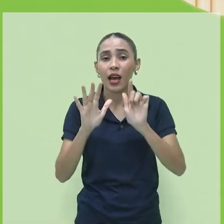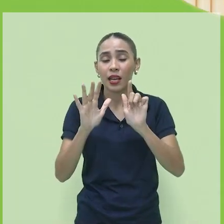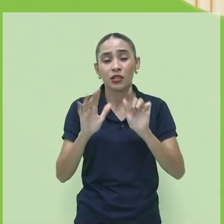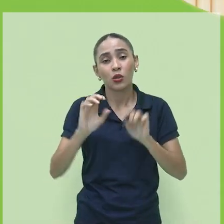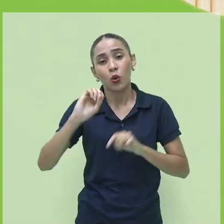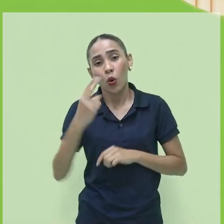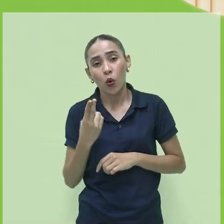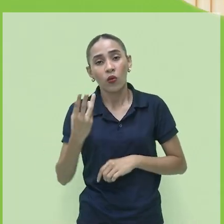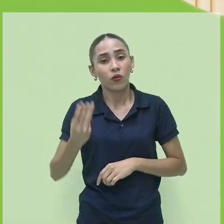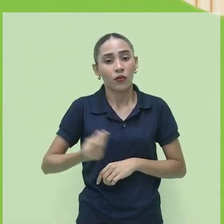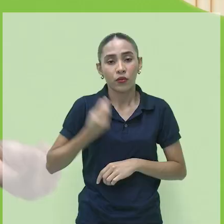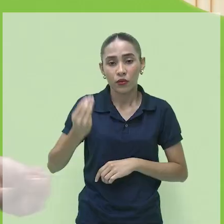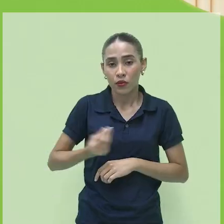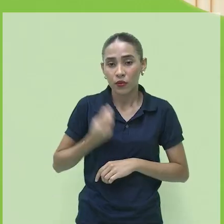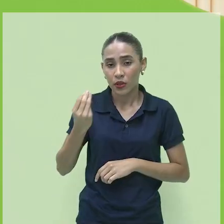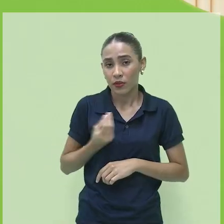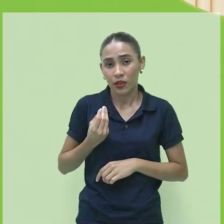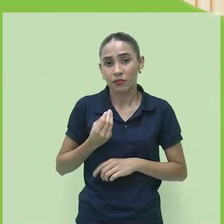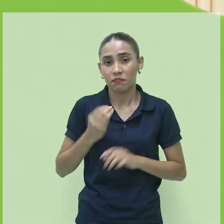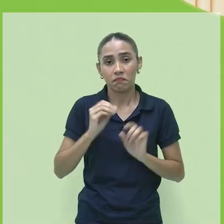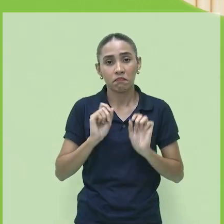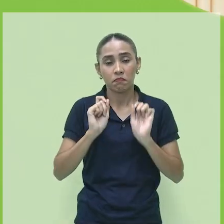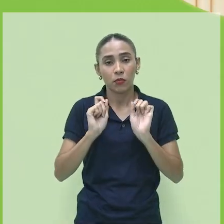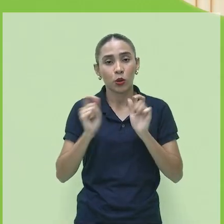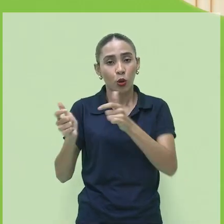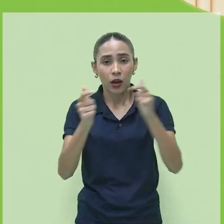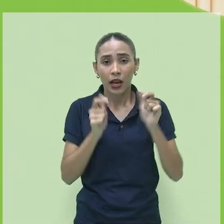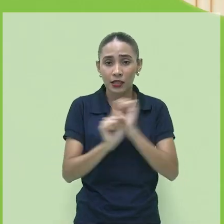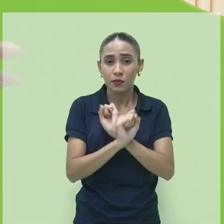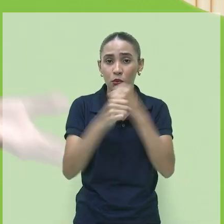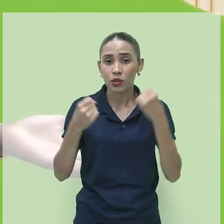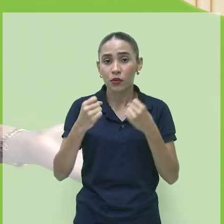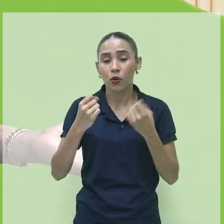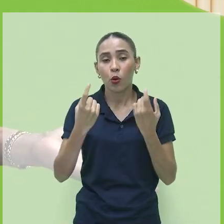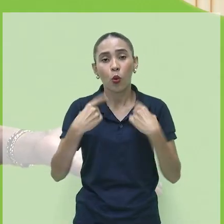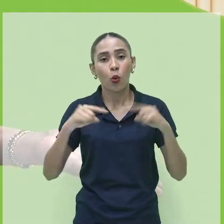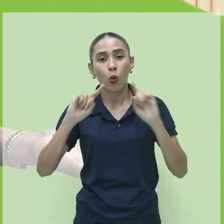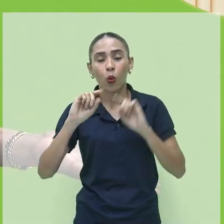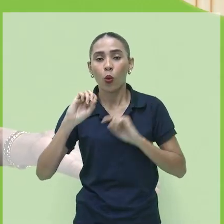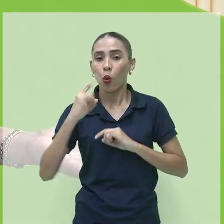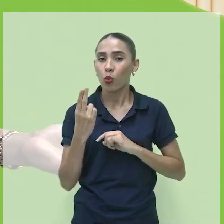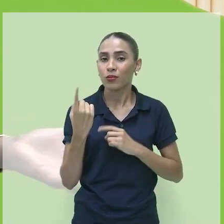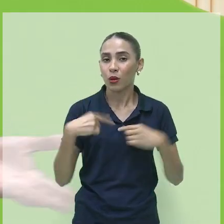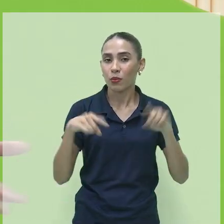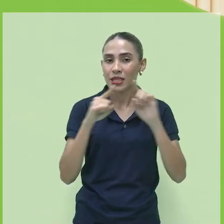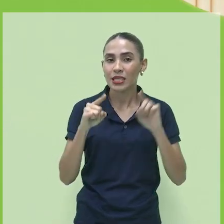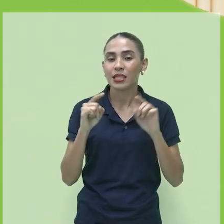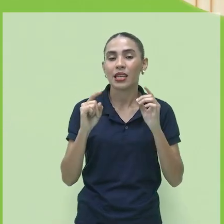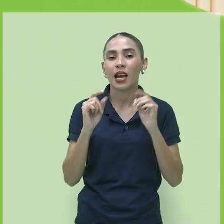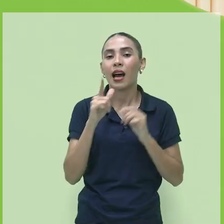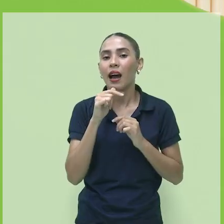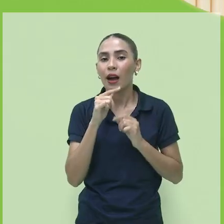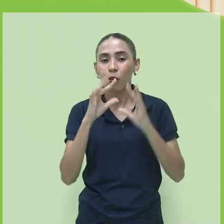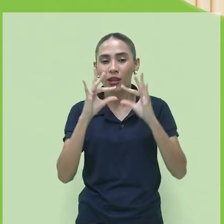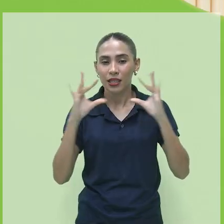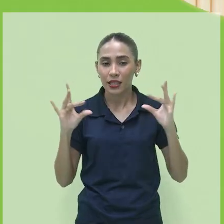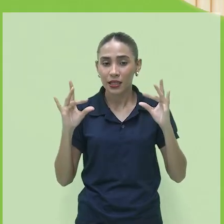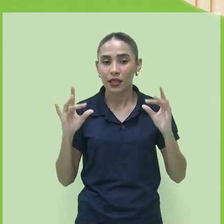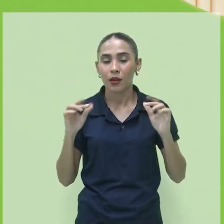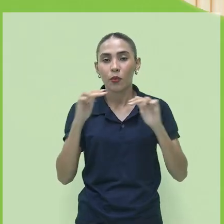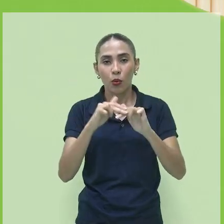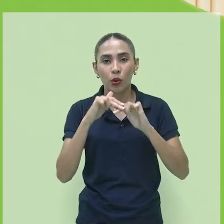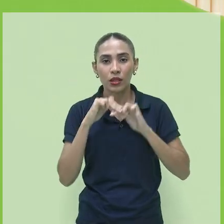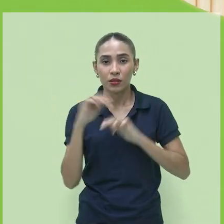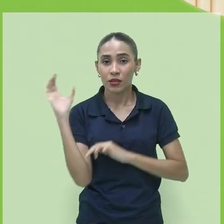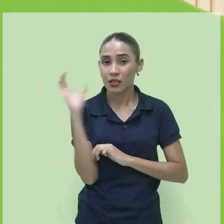gases, talvez viva em condições que achamos impossíveis e talvez nem precise de água líquida, como a gente busca aí esses